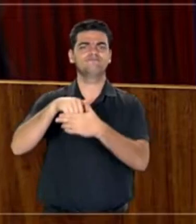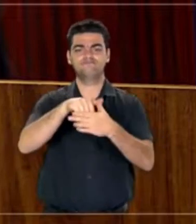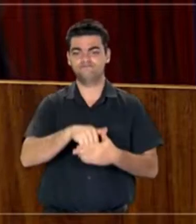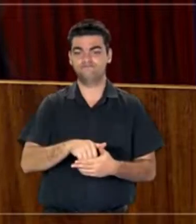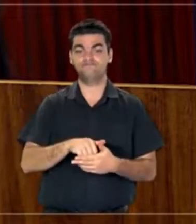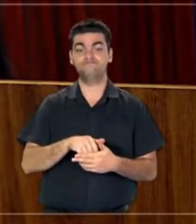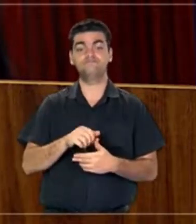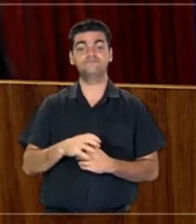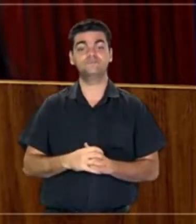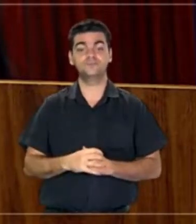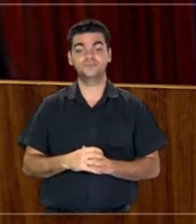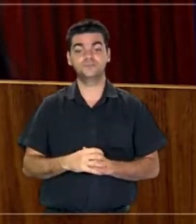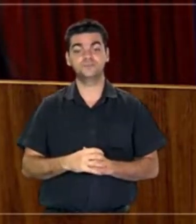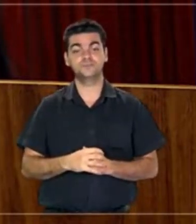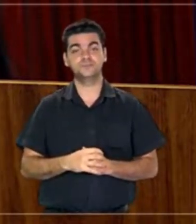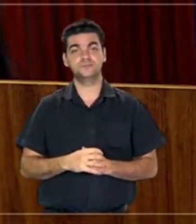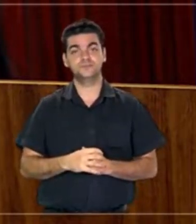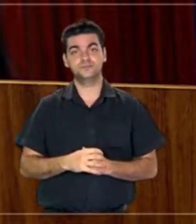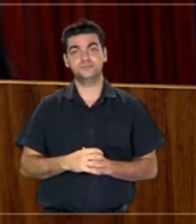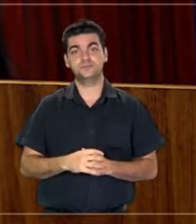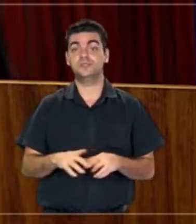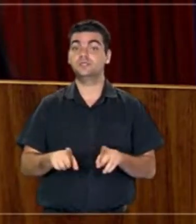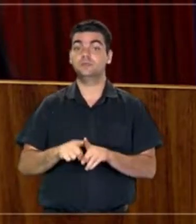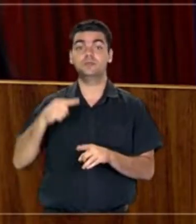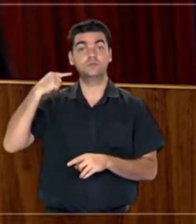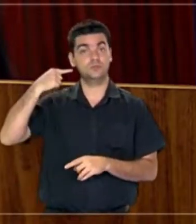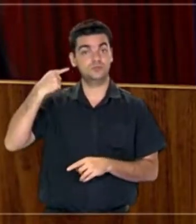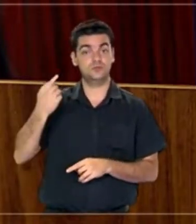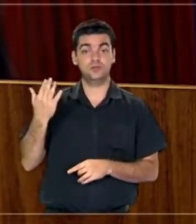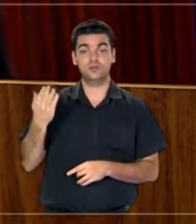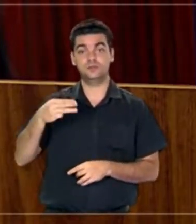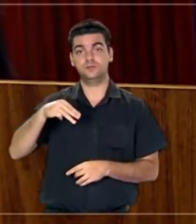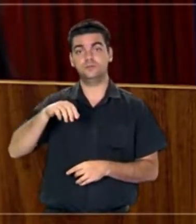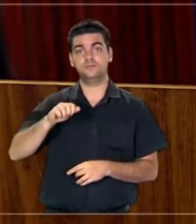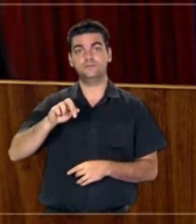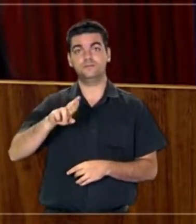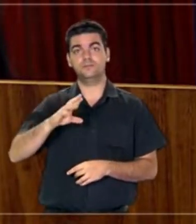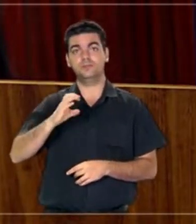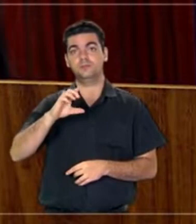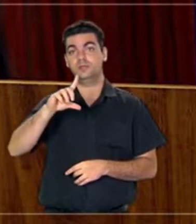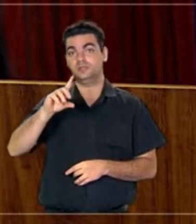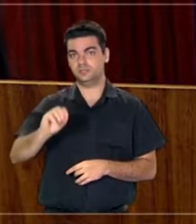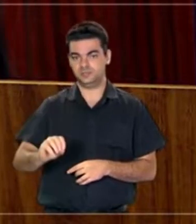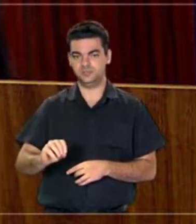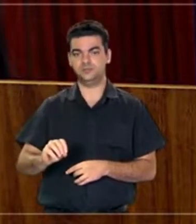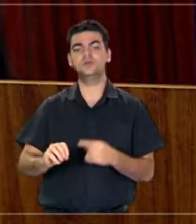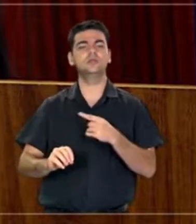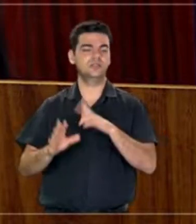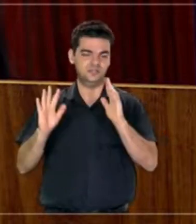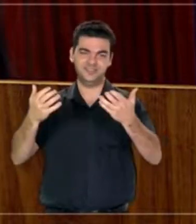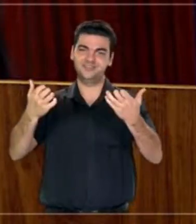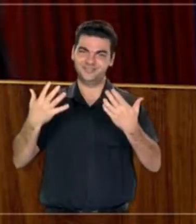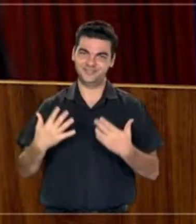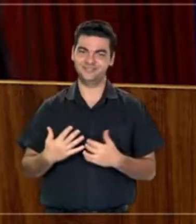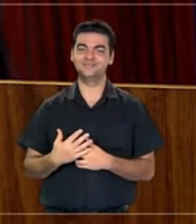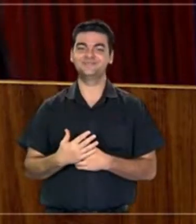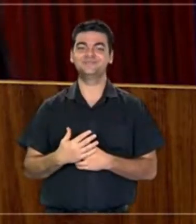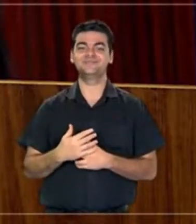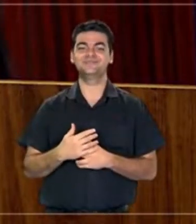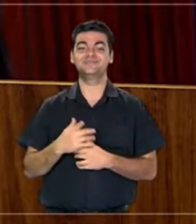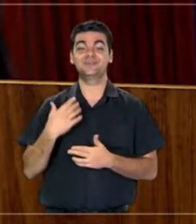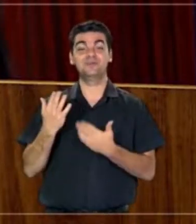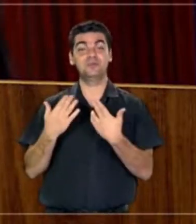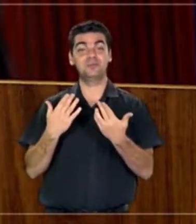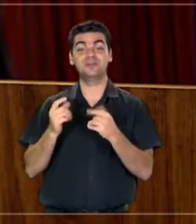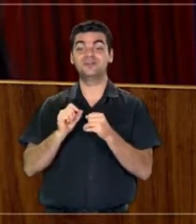é o Ministério Público Eleitoral, e do advogado Marcelo Ribeiro, que bem recordou uma das